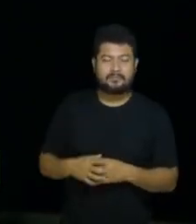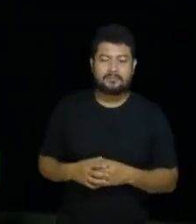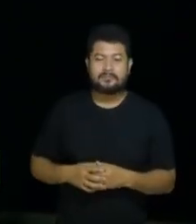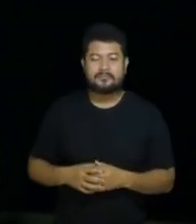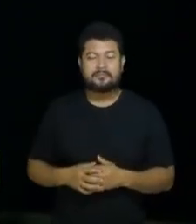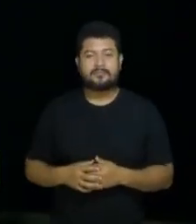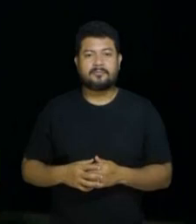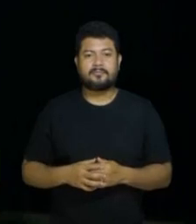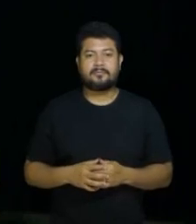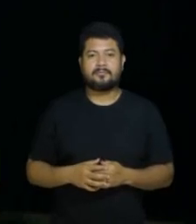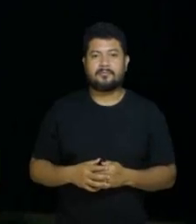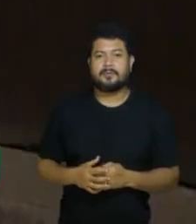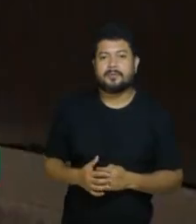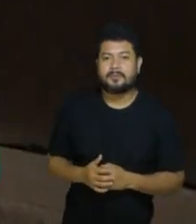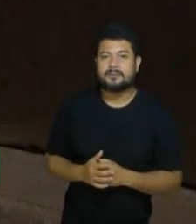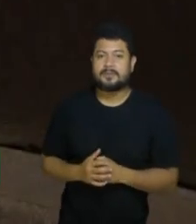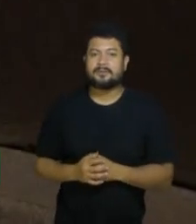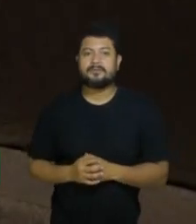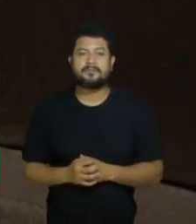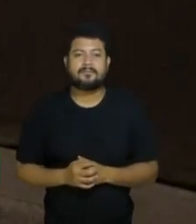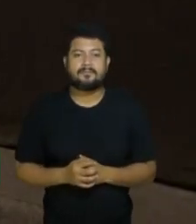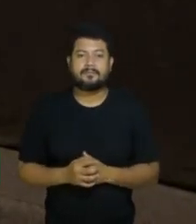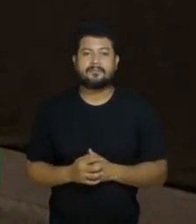tanta paz.